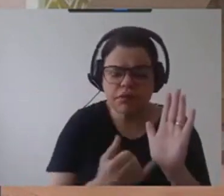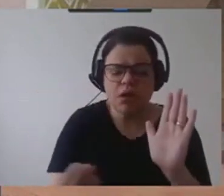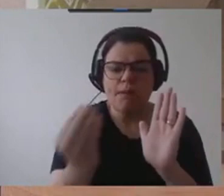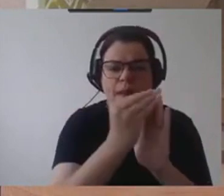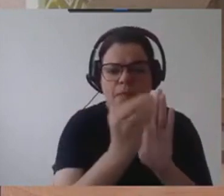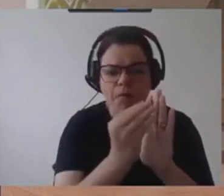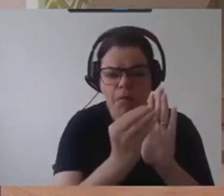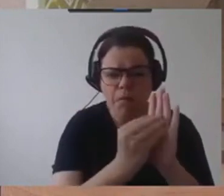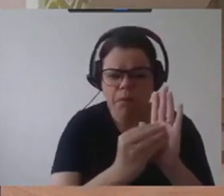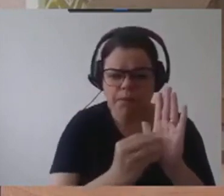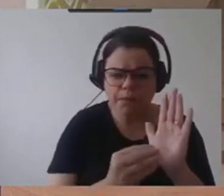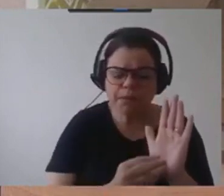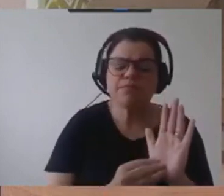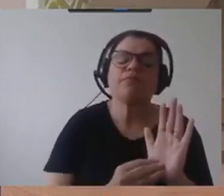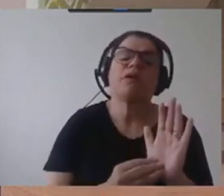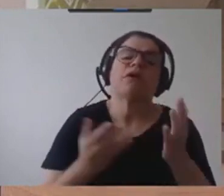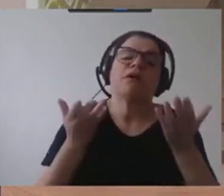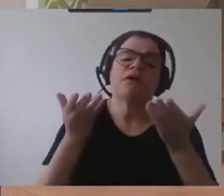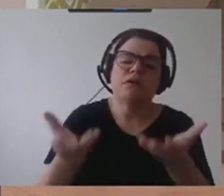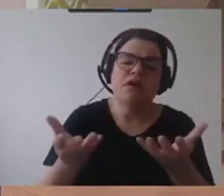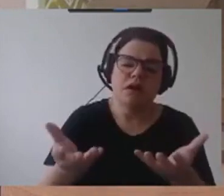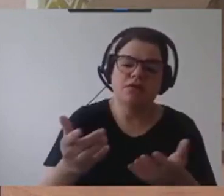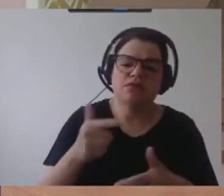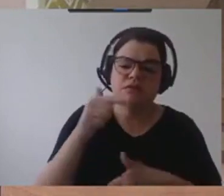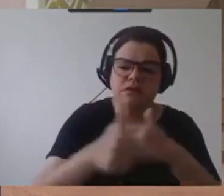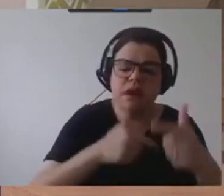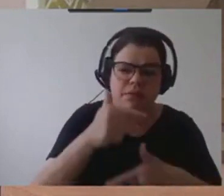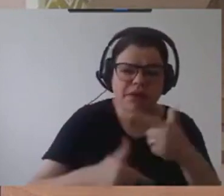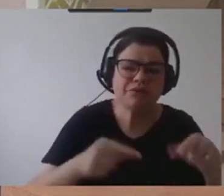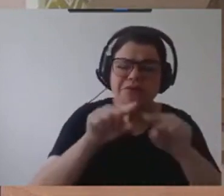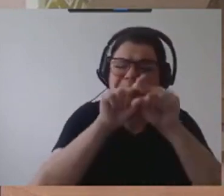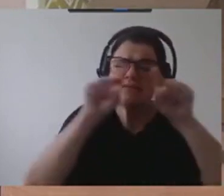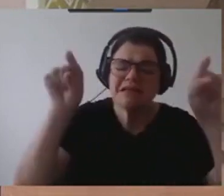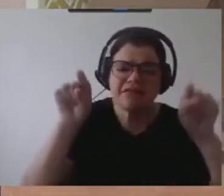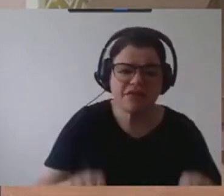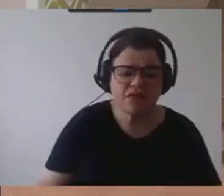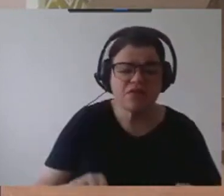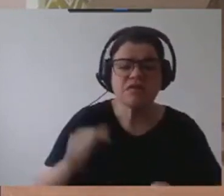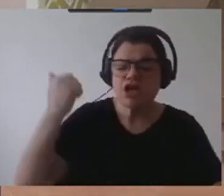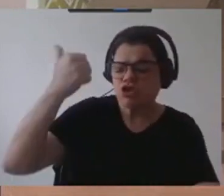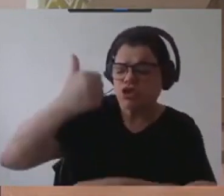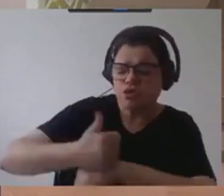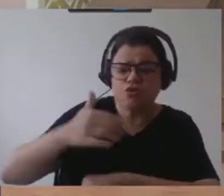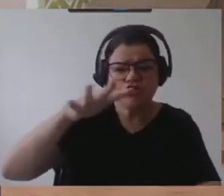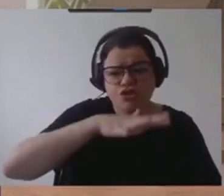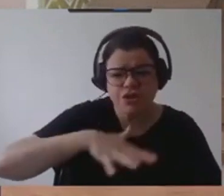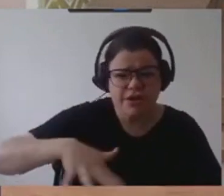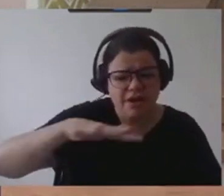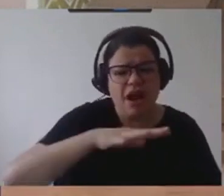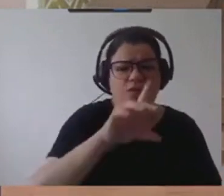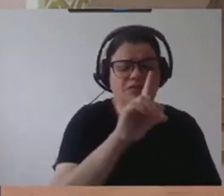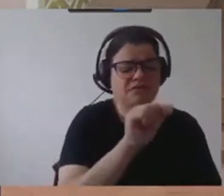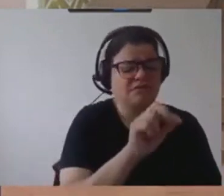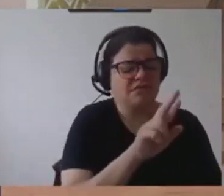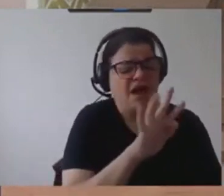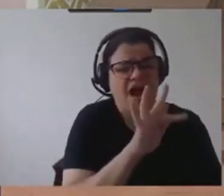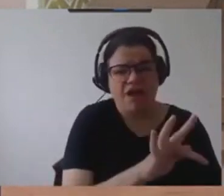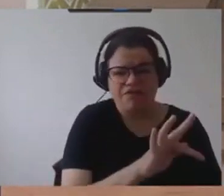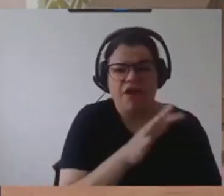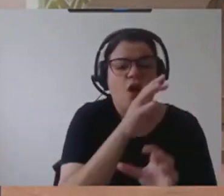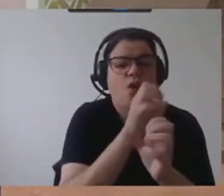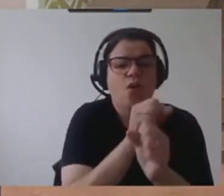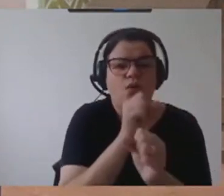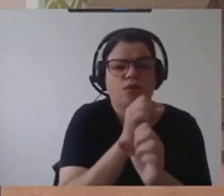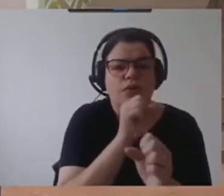eu quero ressaltar muito o trabalho de todos os nossos servidores da diretoria geral do daf da contabilidade mas em especial da